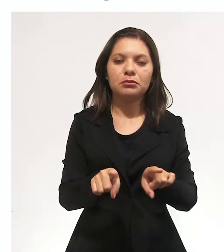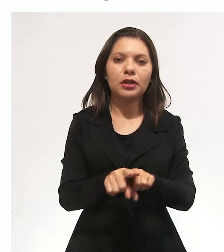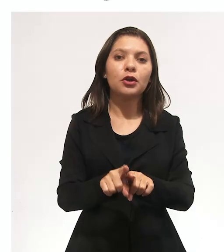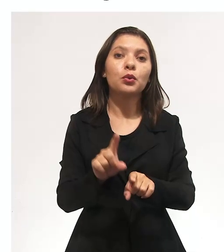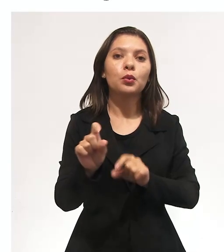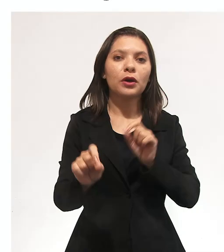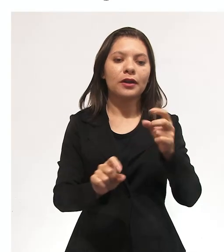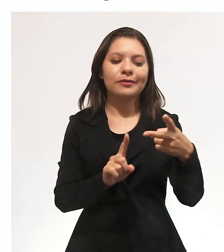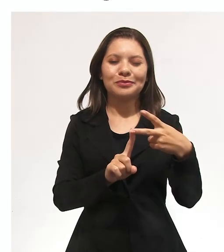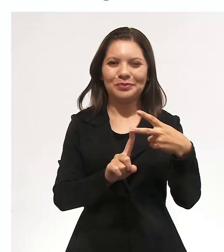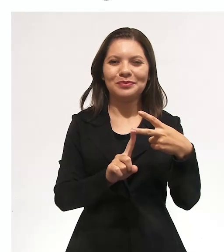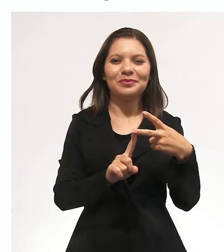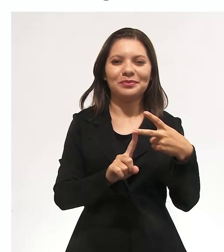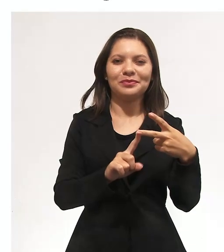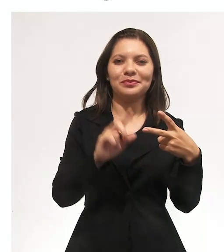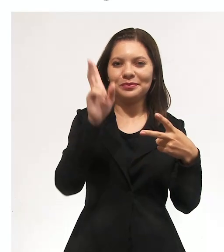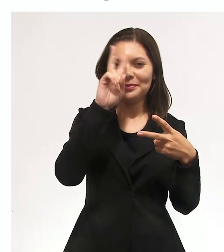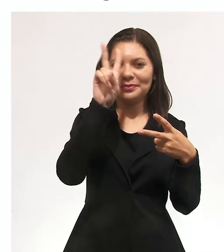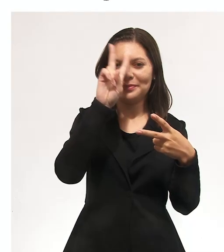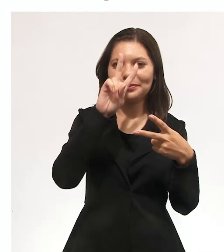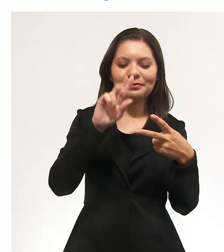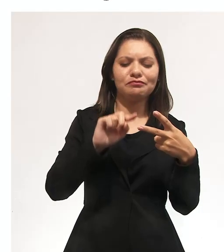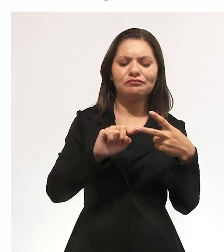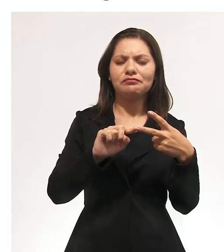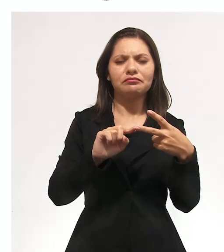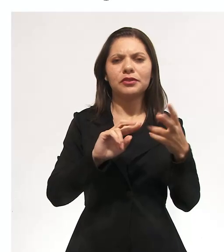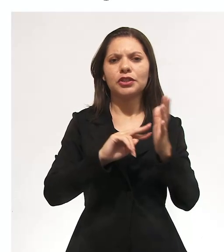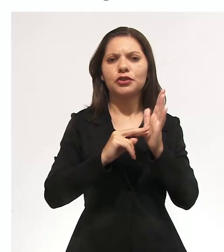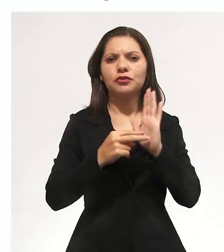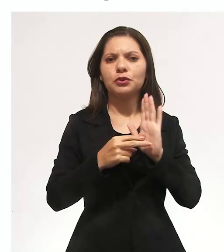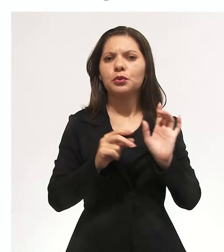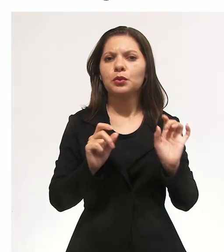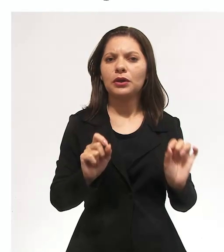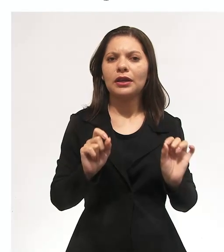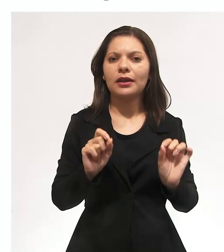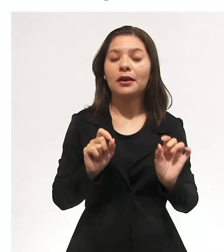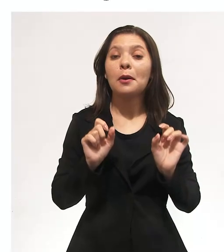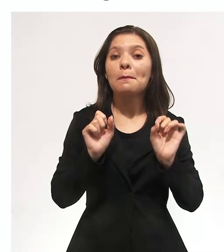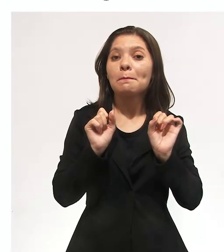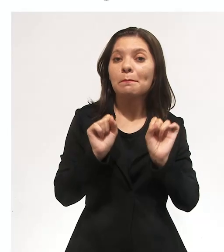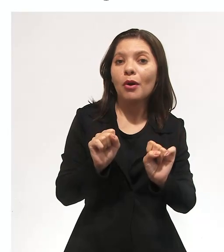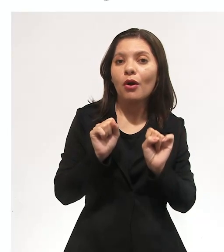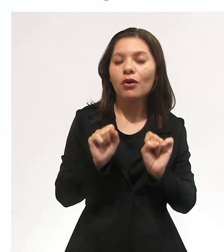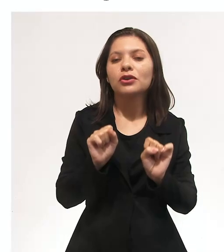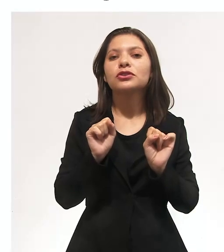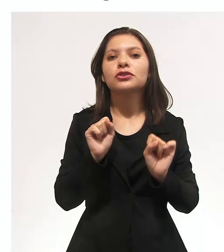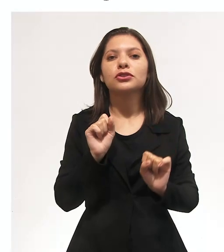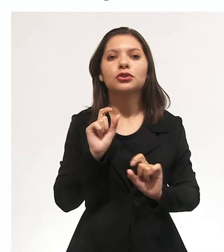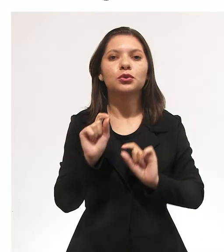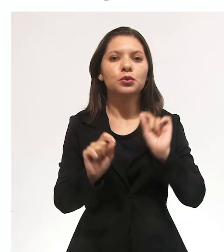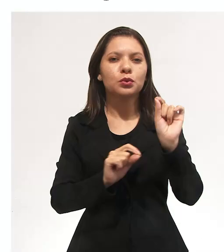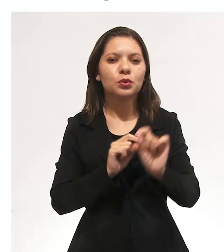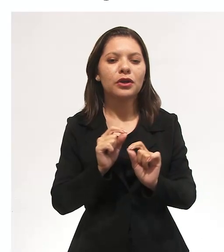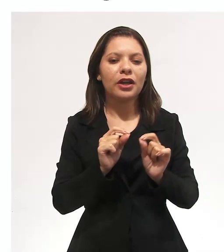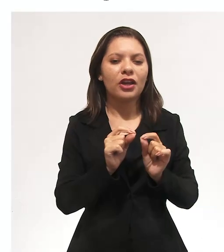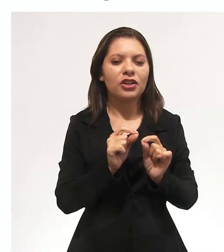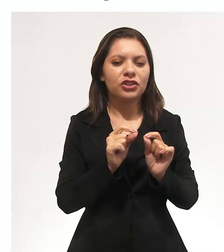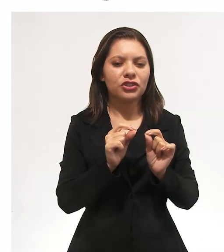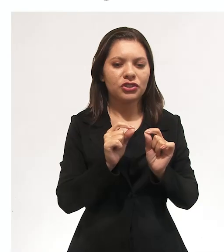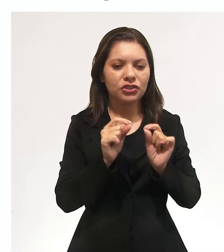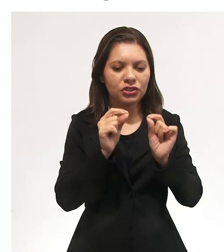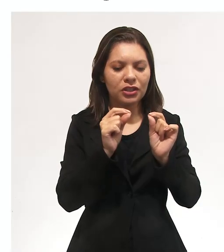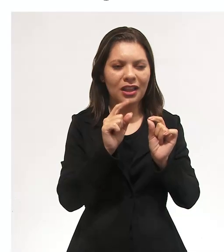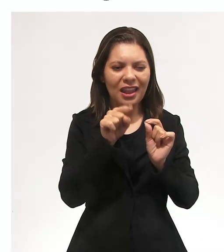é o risco, ou seja, a possibilidade de que resultado seja diferente